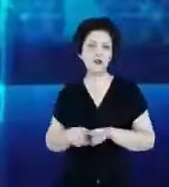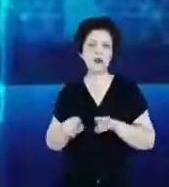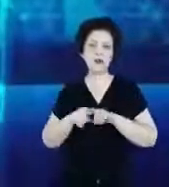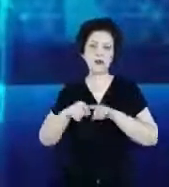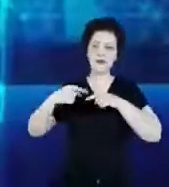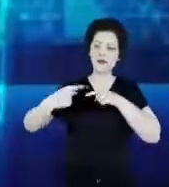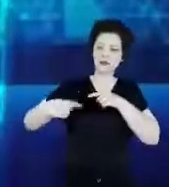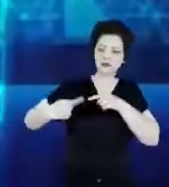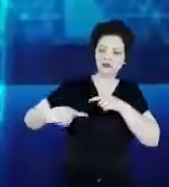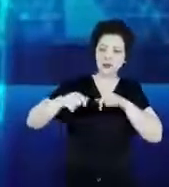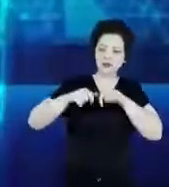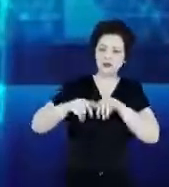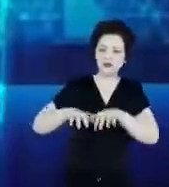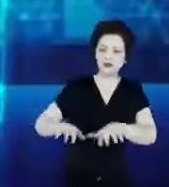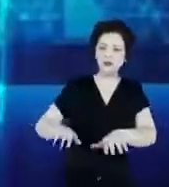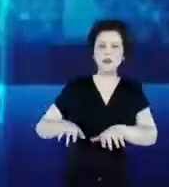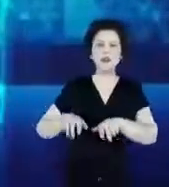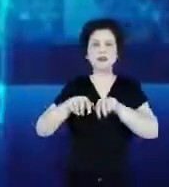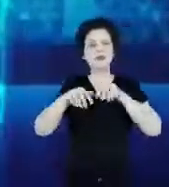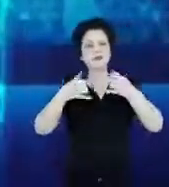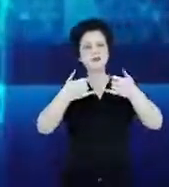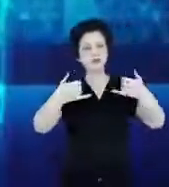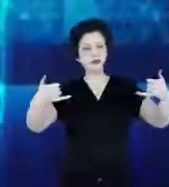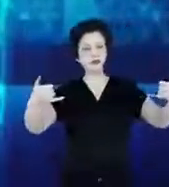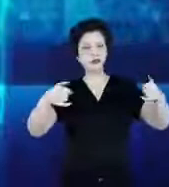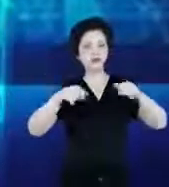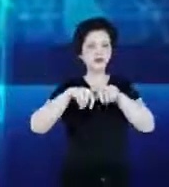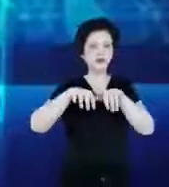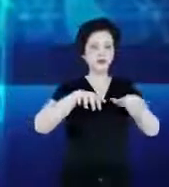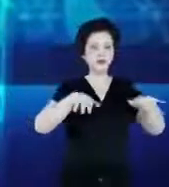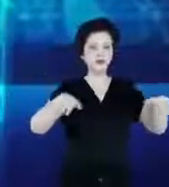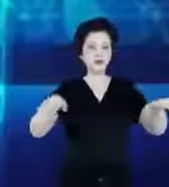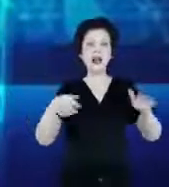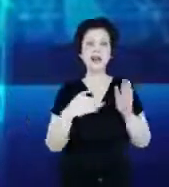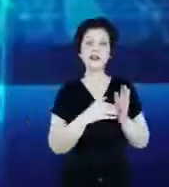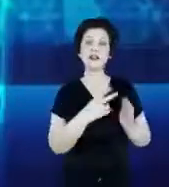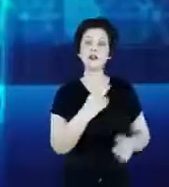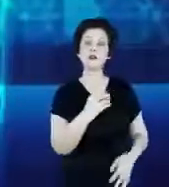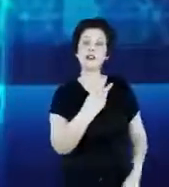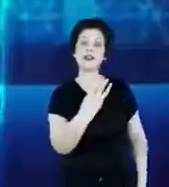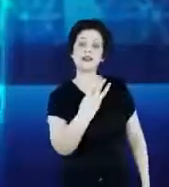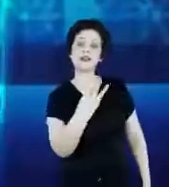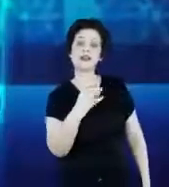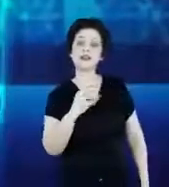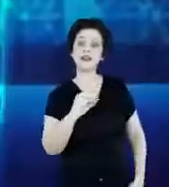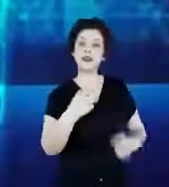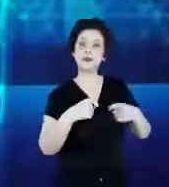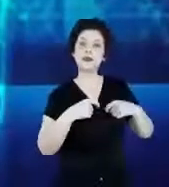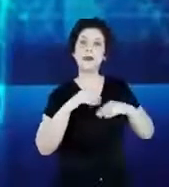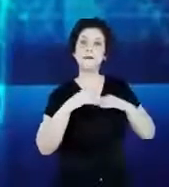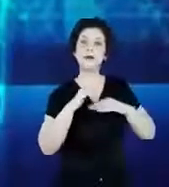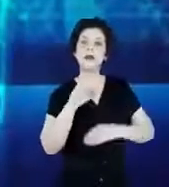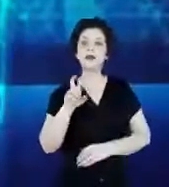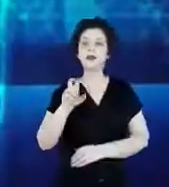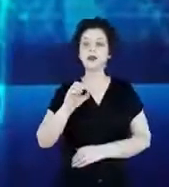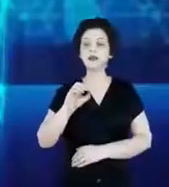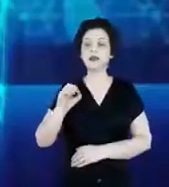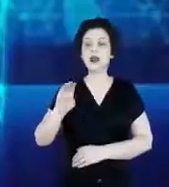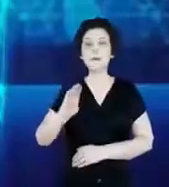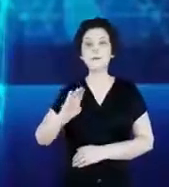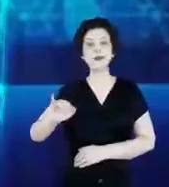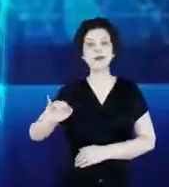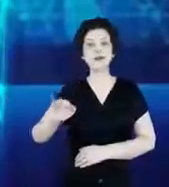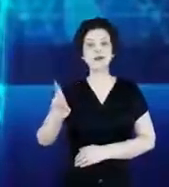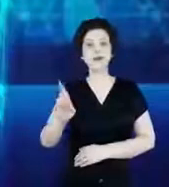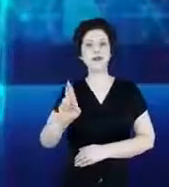e distribuição. E olhando para frente até nós 2030, nós vamos precisar de mais de 500 bilhões de reais